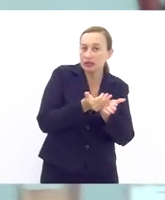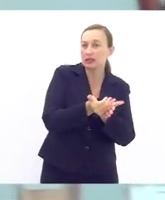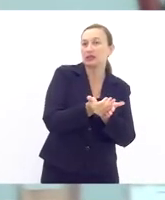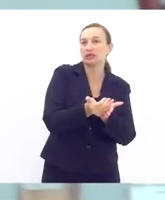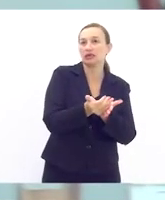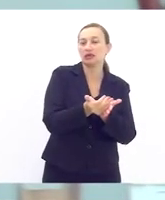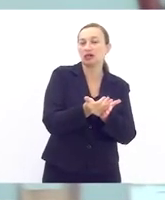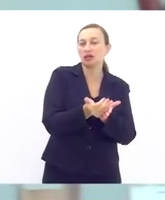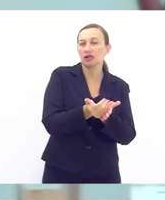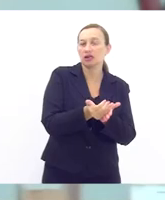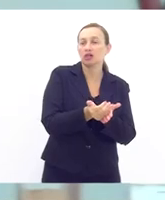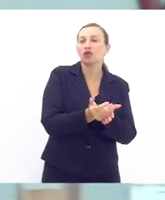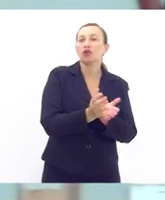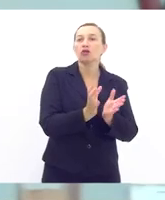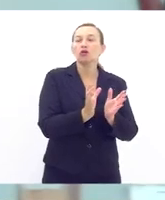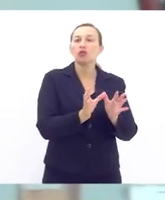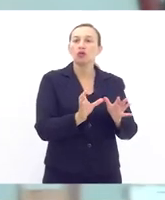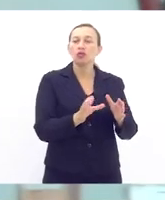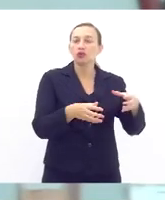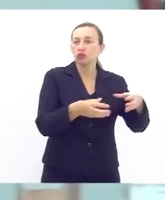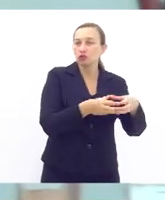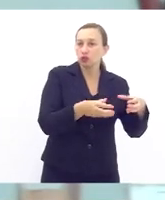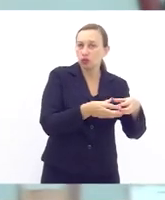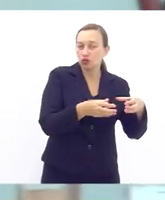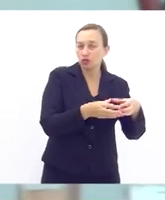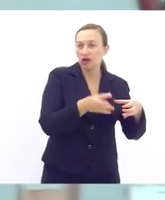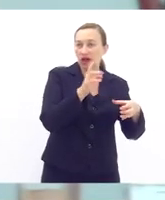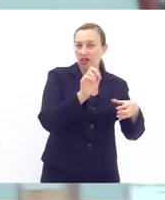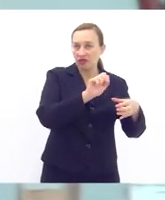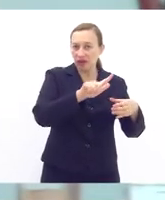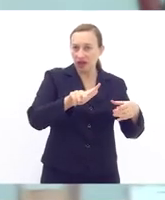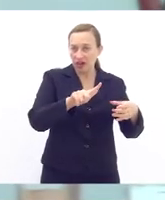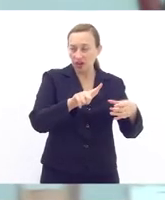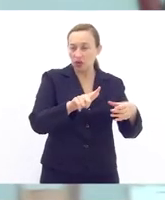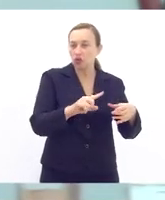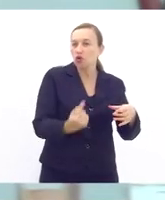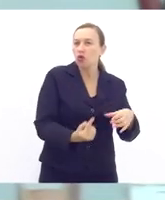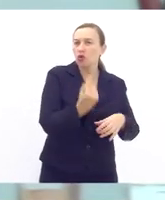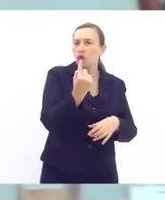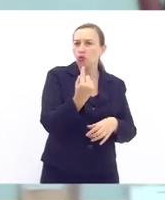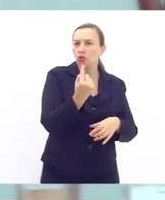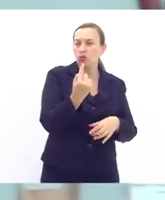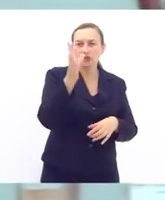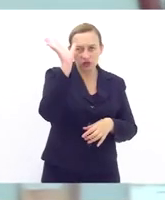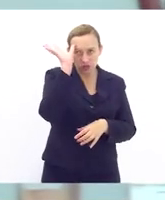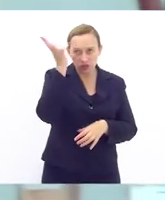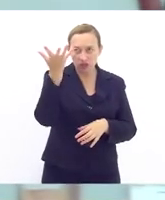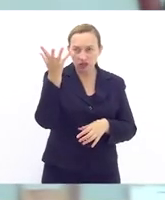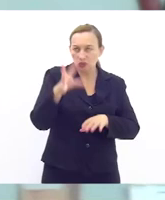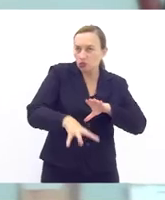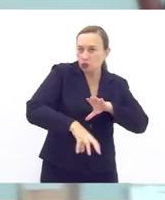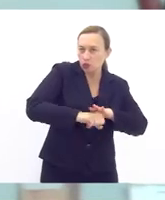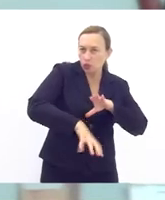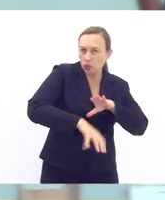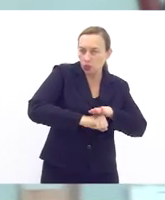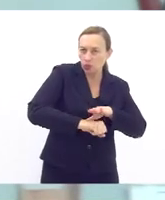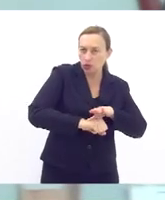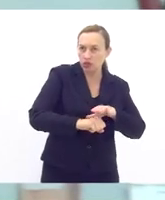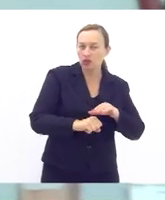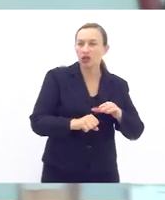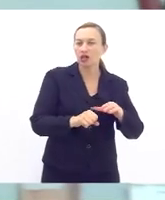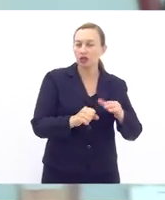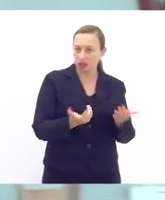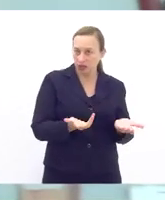do piabanha lá com a Doutora Rafaela faquete que uma das soluções de micro drenagem do da microbacia